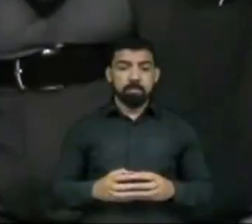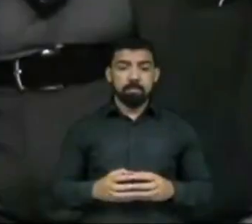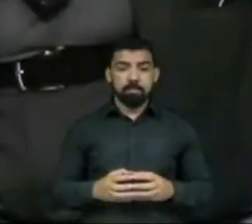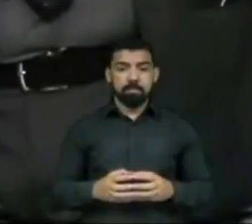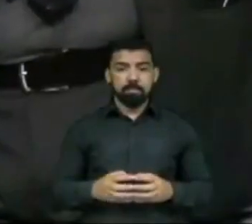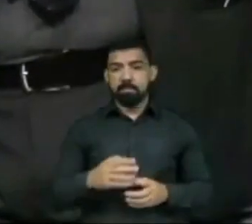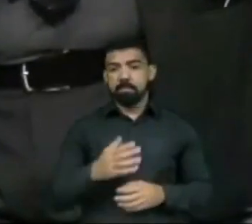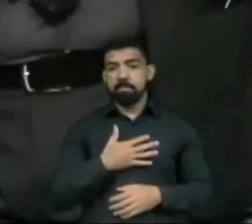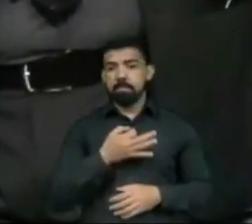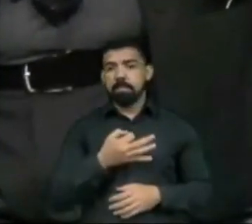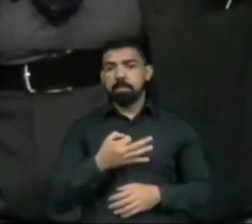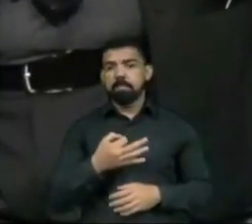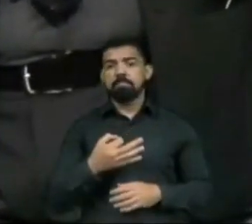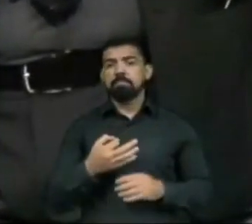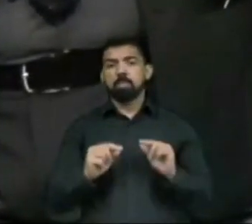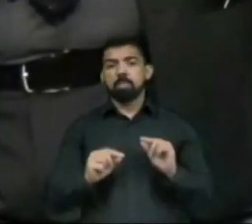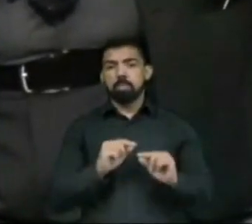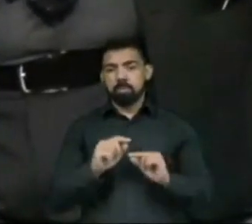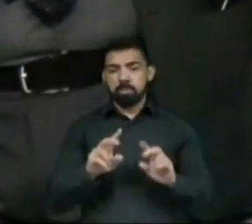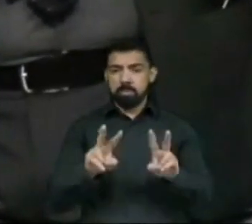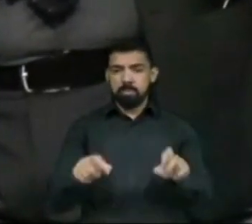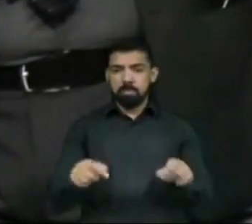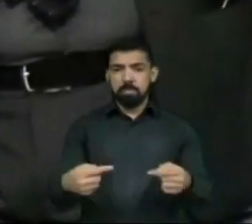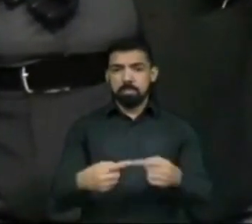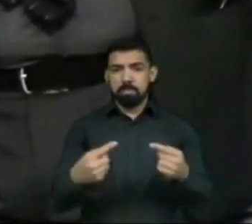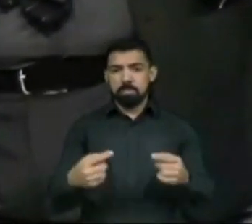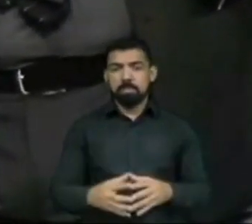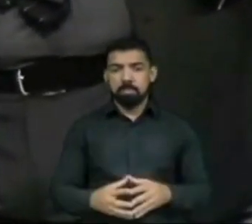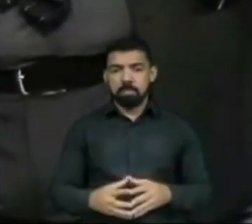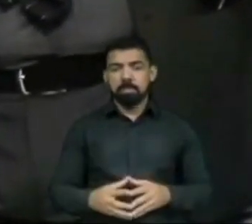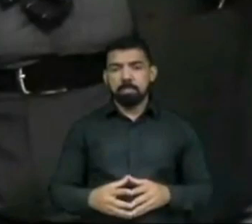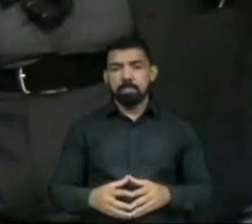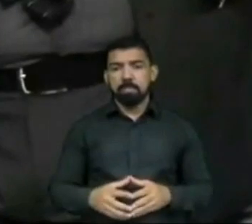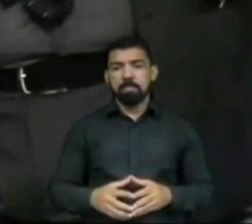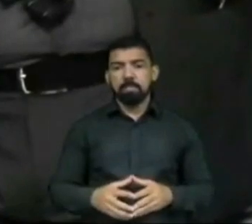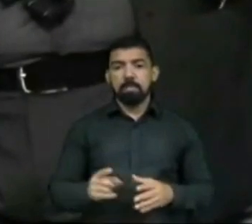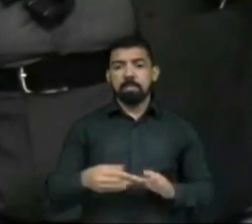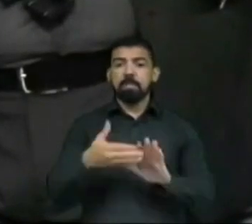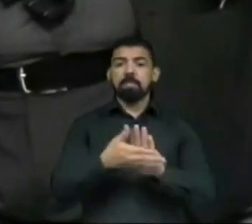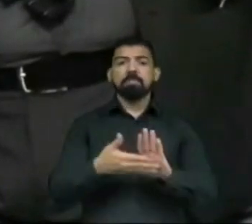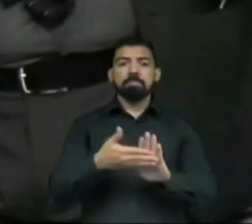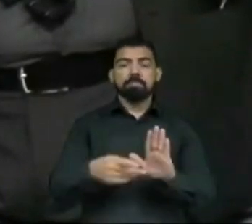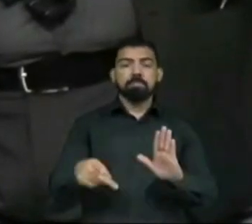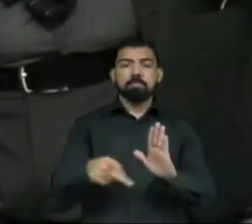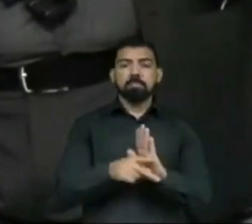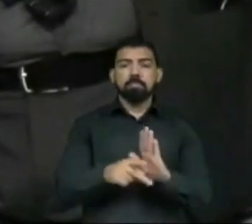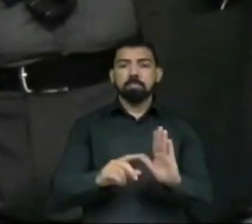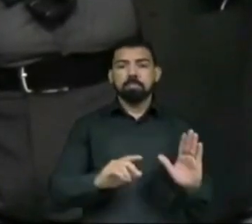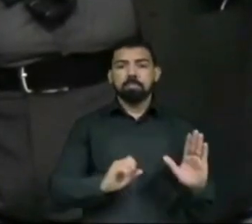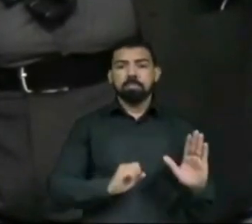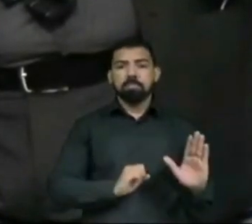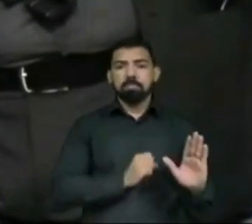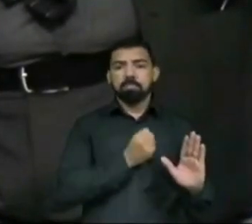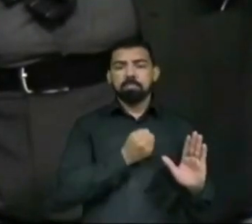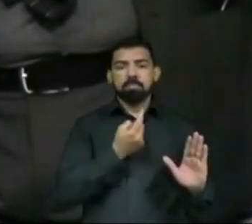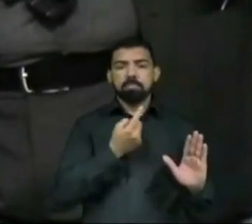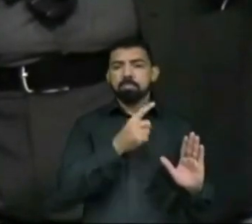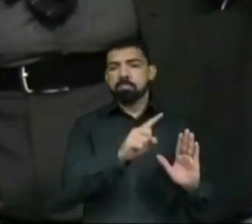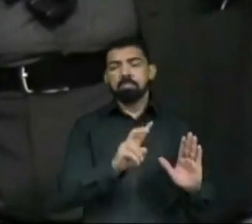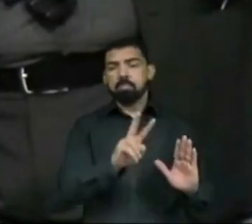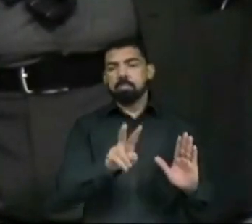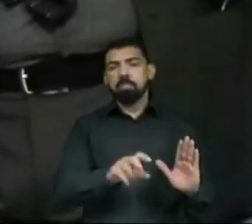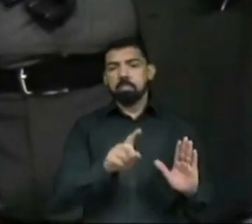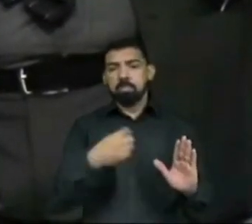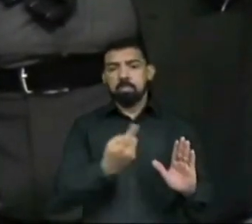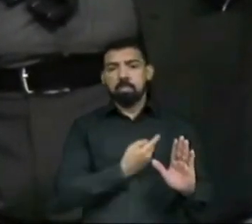senhor presidente, é concernente a uma nota de repúdio que recebemos, nós